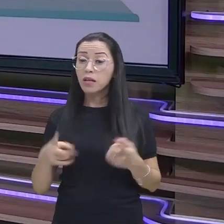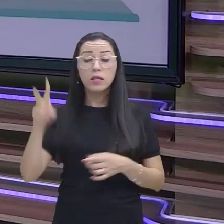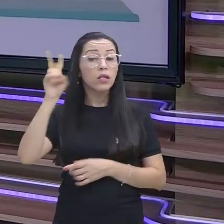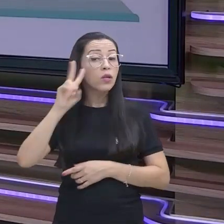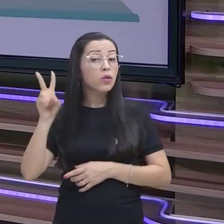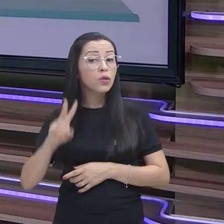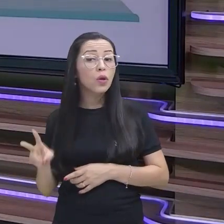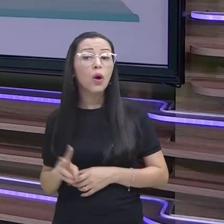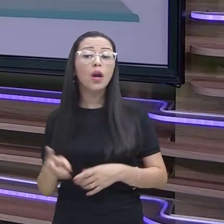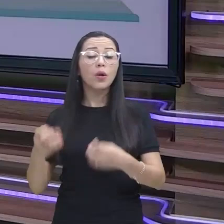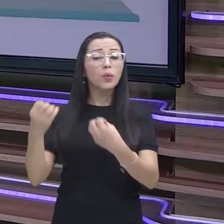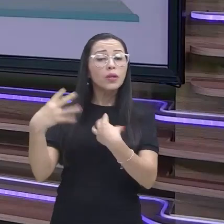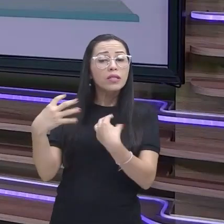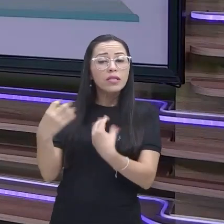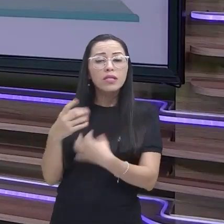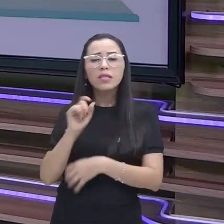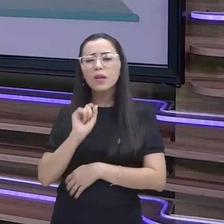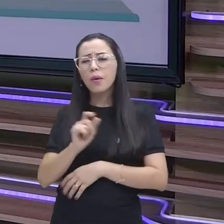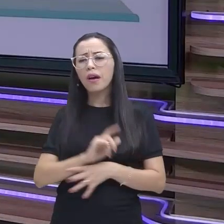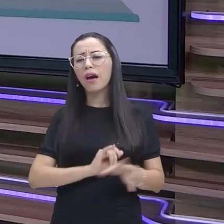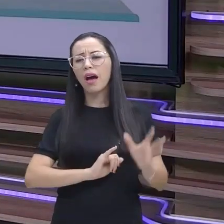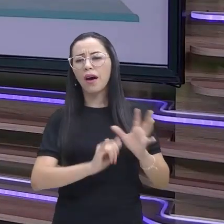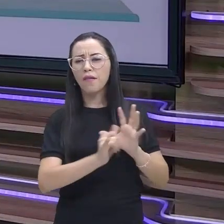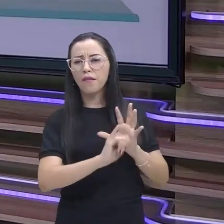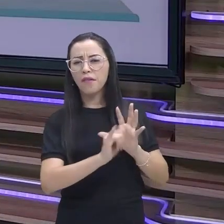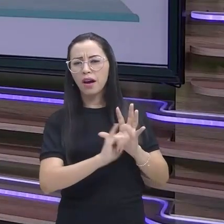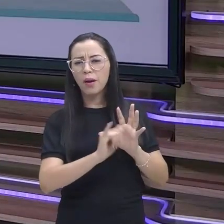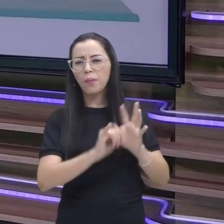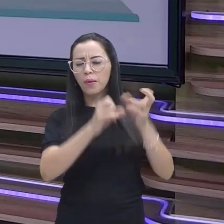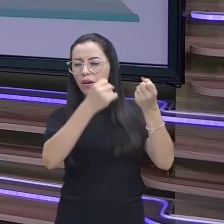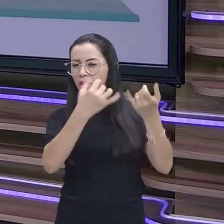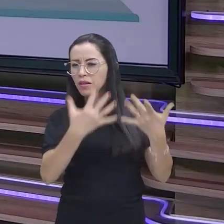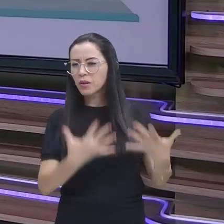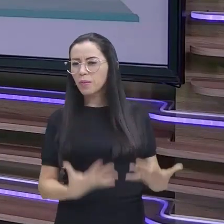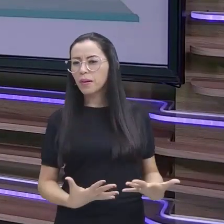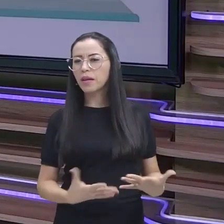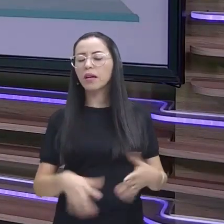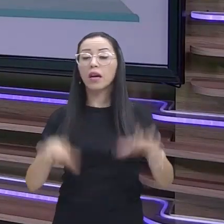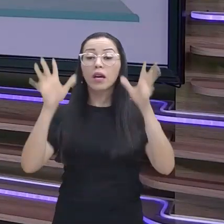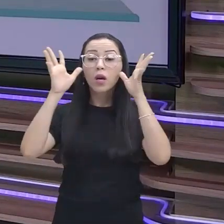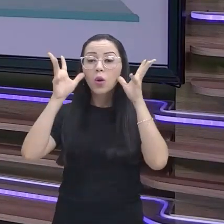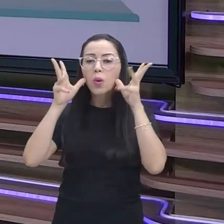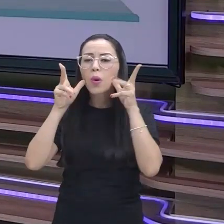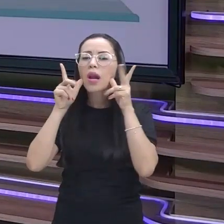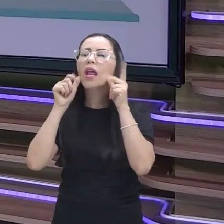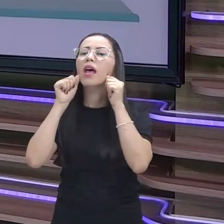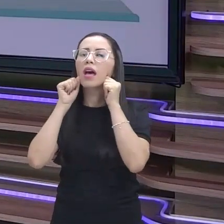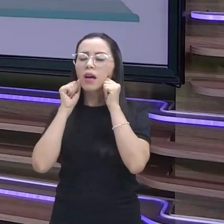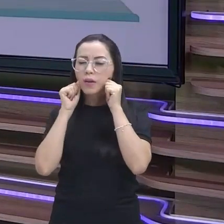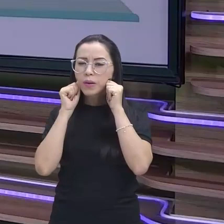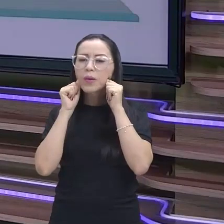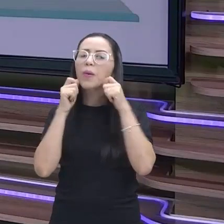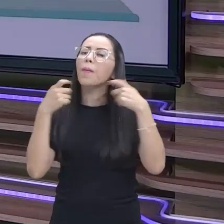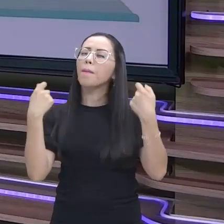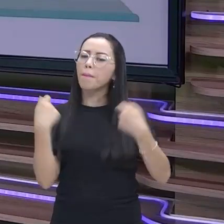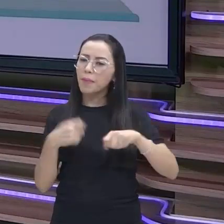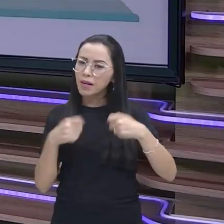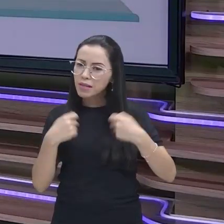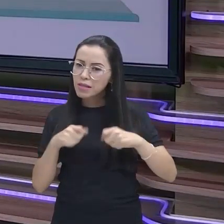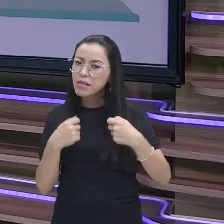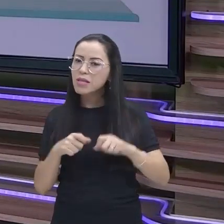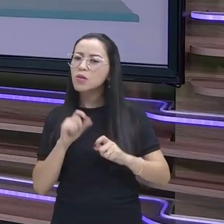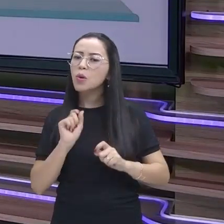nos ensina, a fábula nos ensinou que o leão um dia precisou